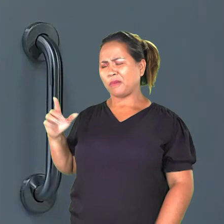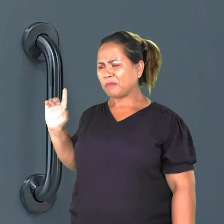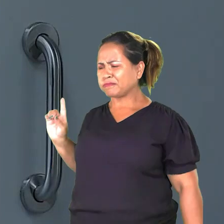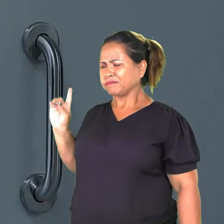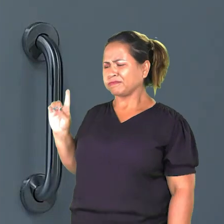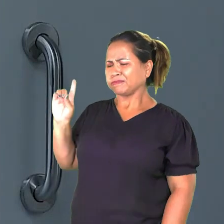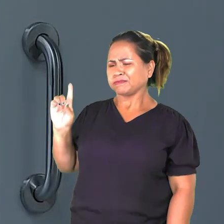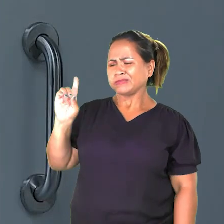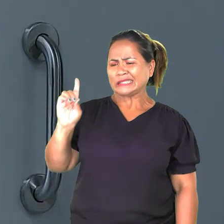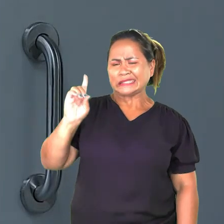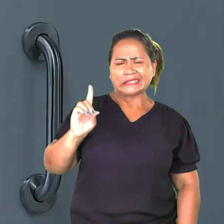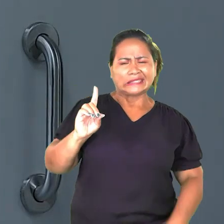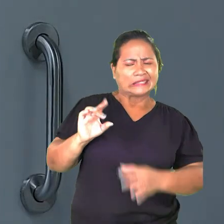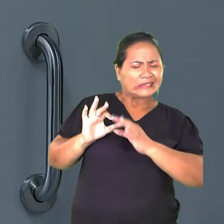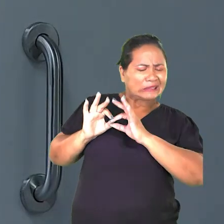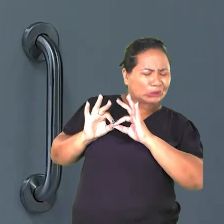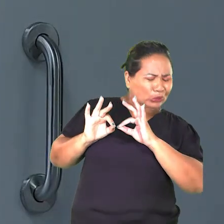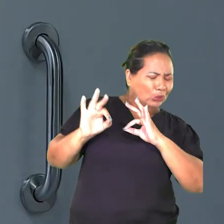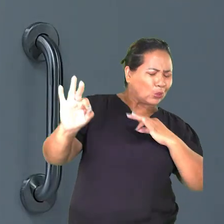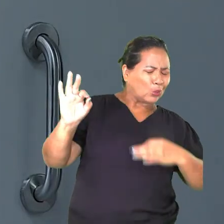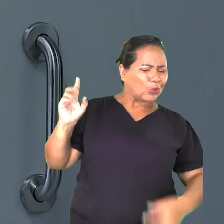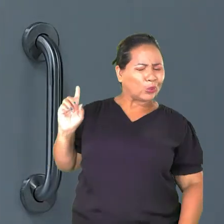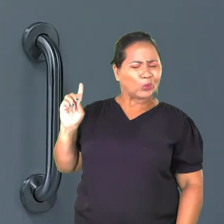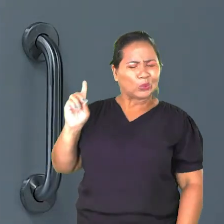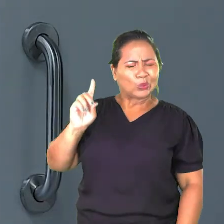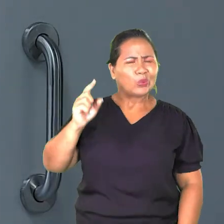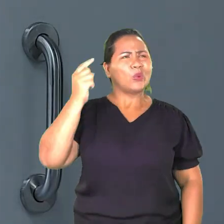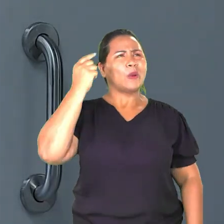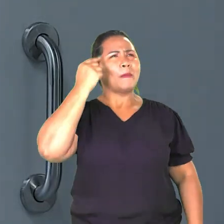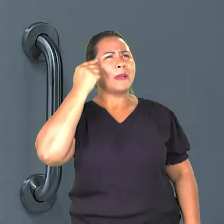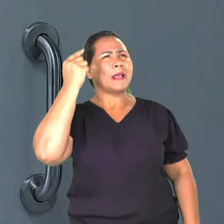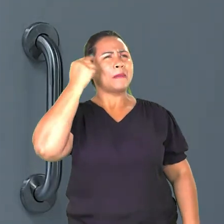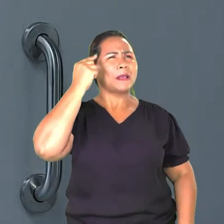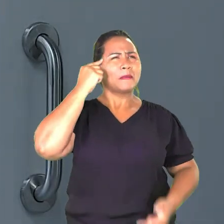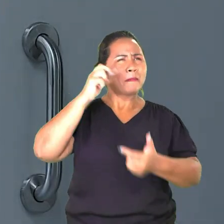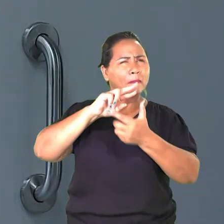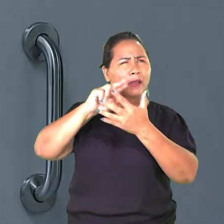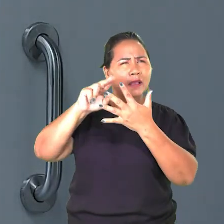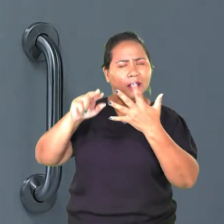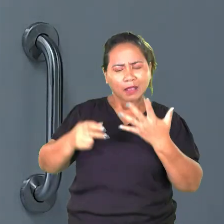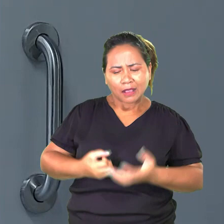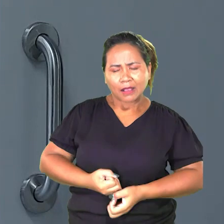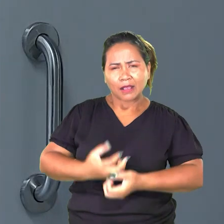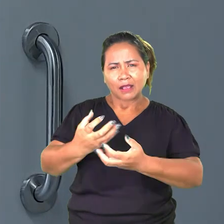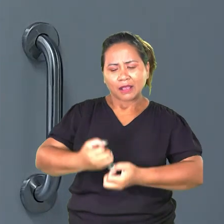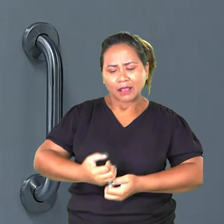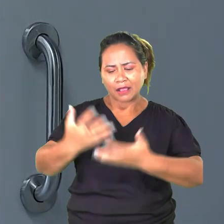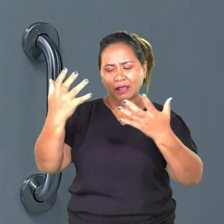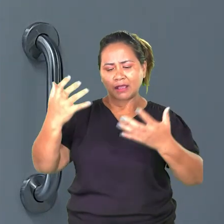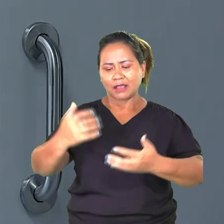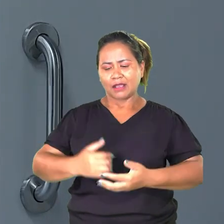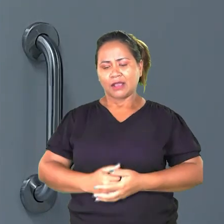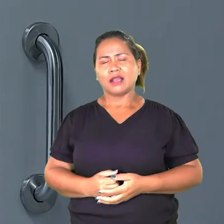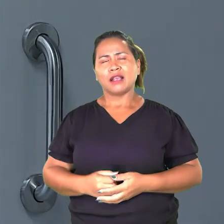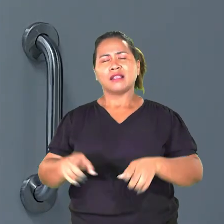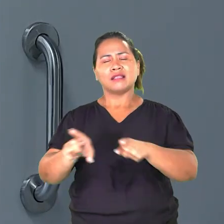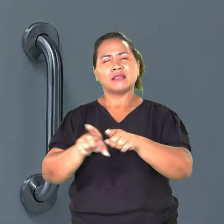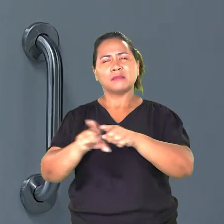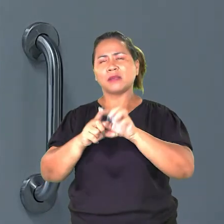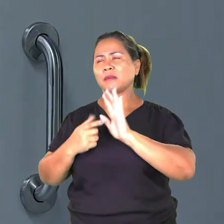Venho de longe, trago o pensamento banhado em velhos sais e